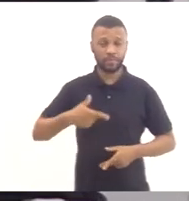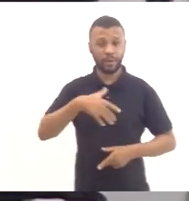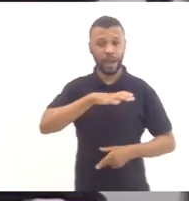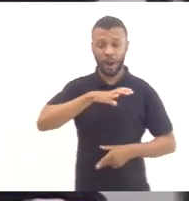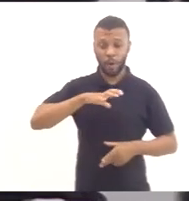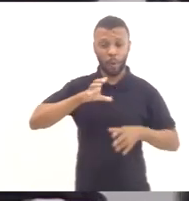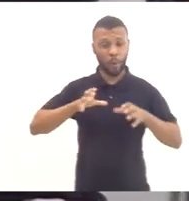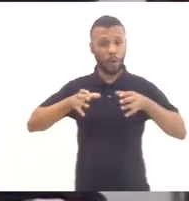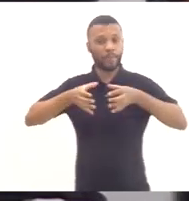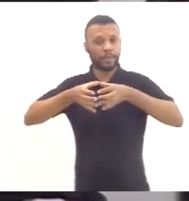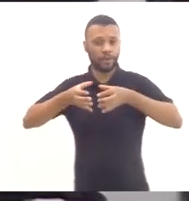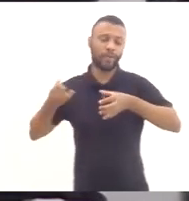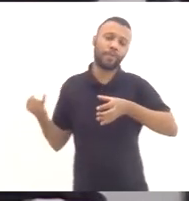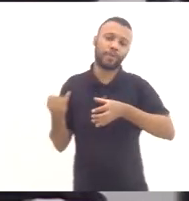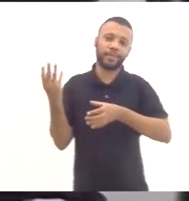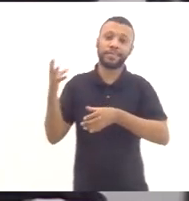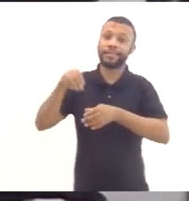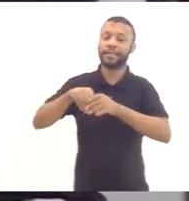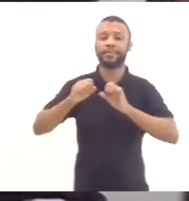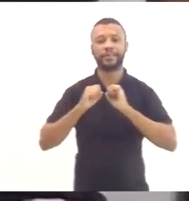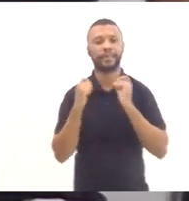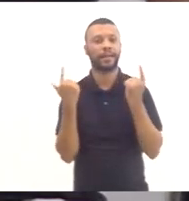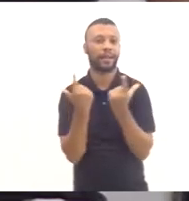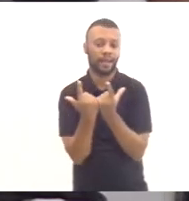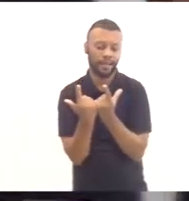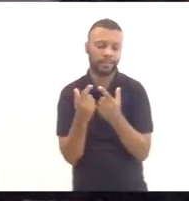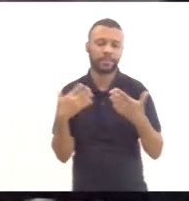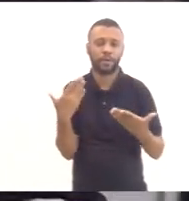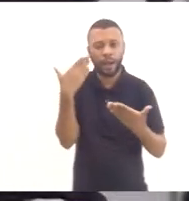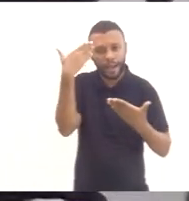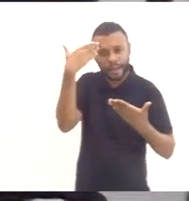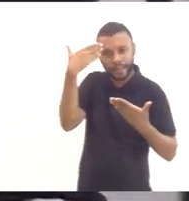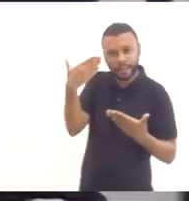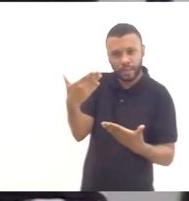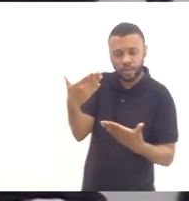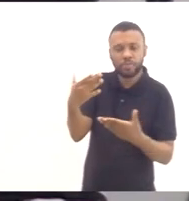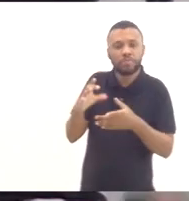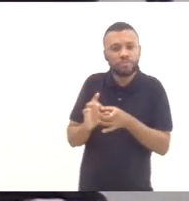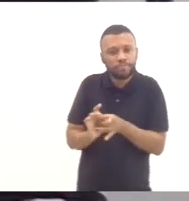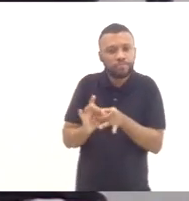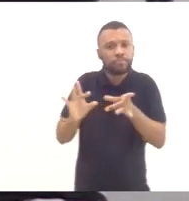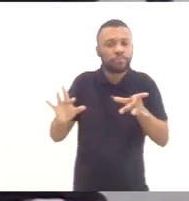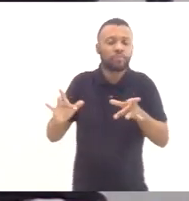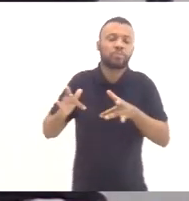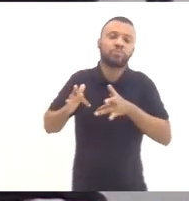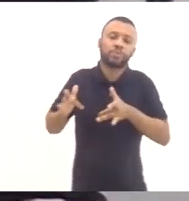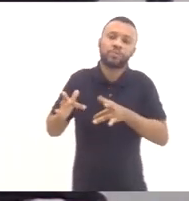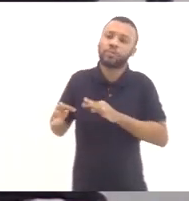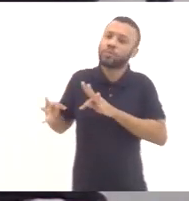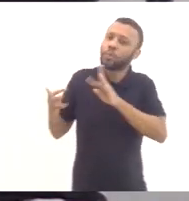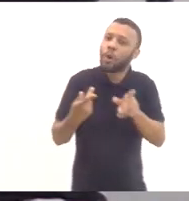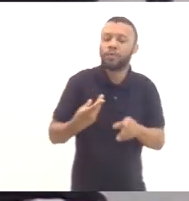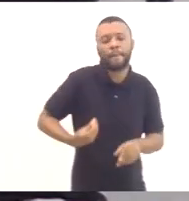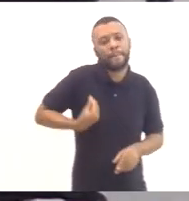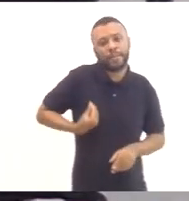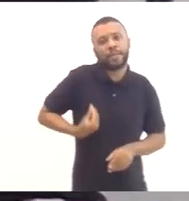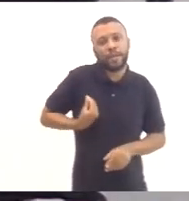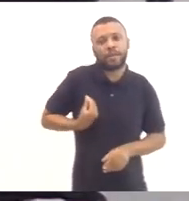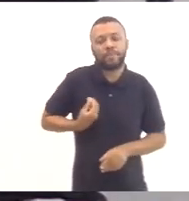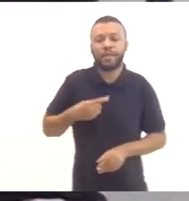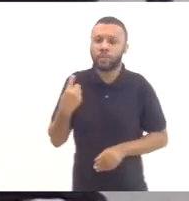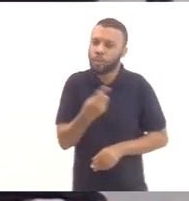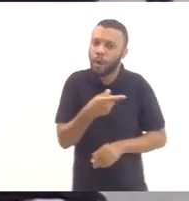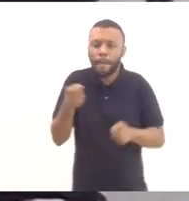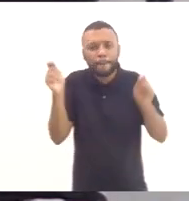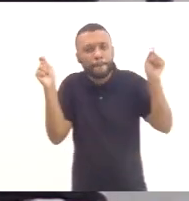importante na Assembleia Legislativa então desde já aqui e coloca à disposição de todos os presentes aqui para que a gente